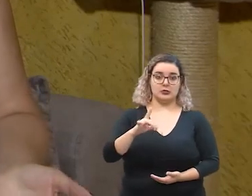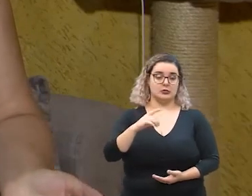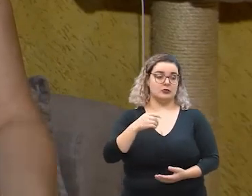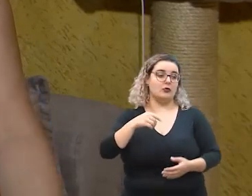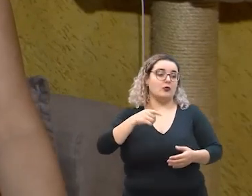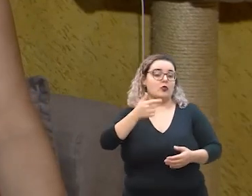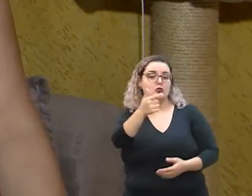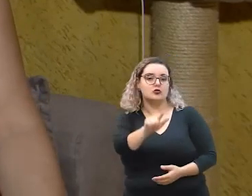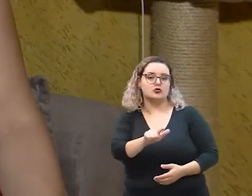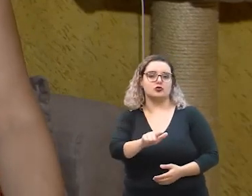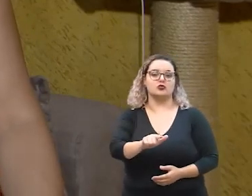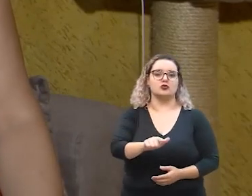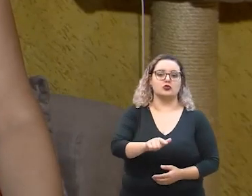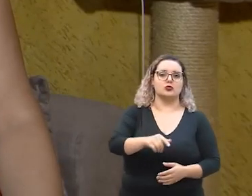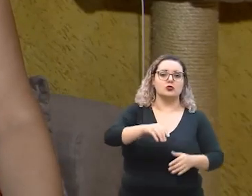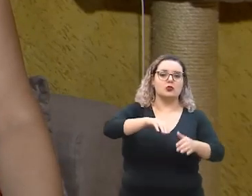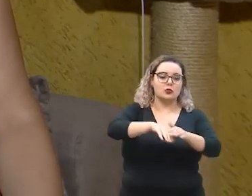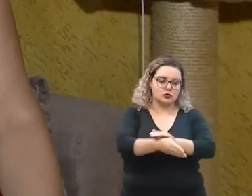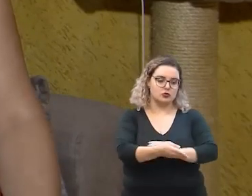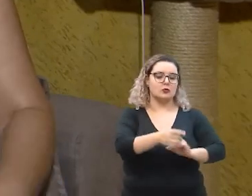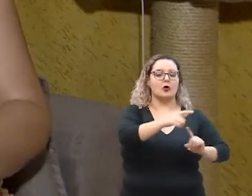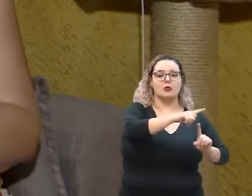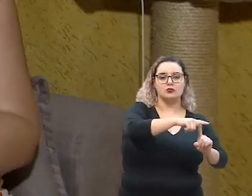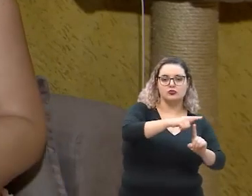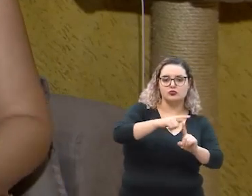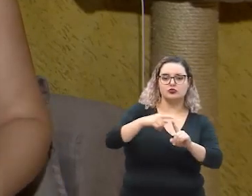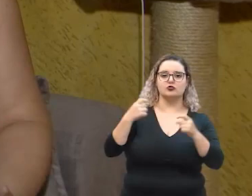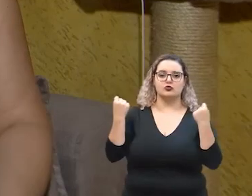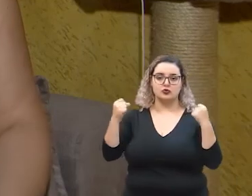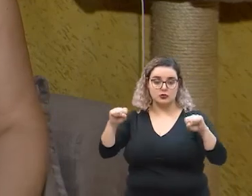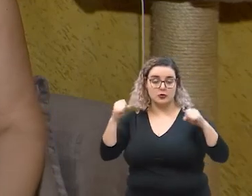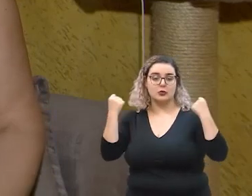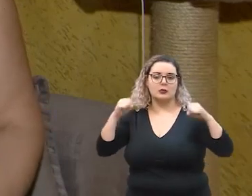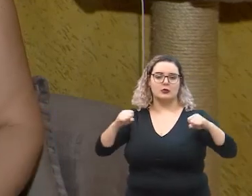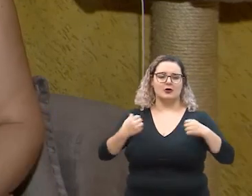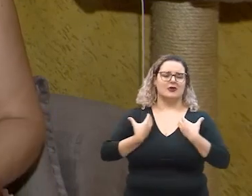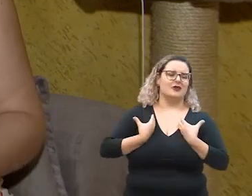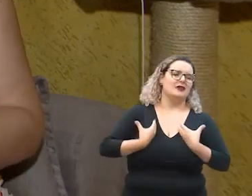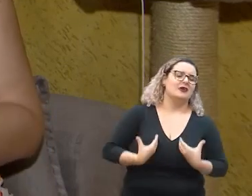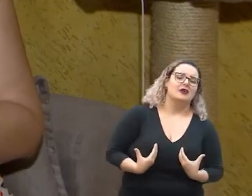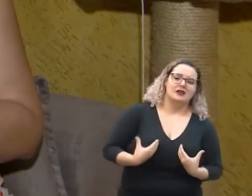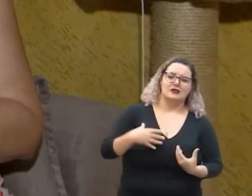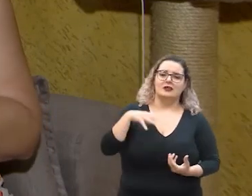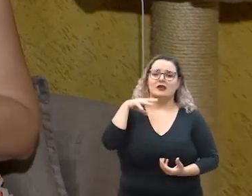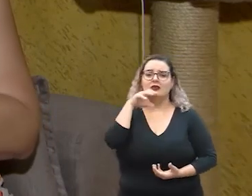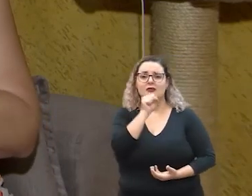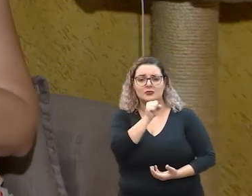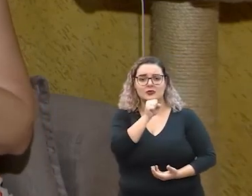treino, né, que eu fazia. Eu sinto cansaço mais rápido,